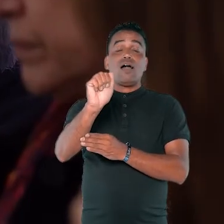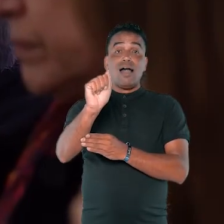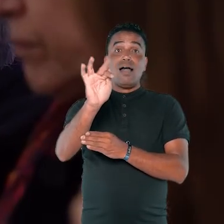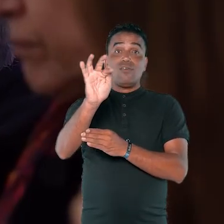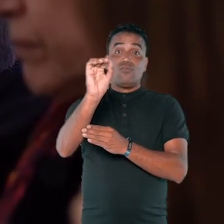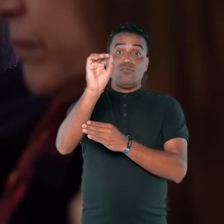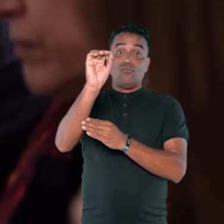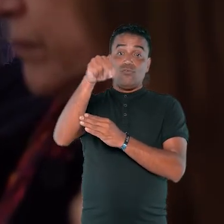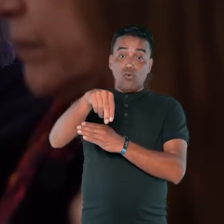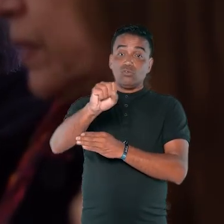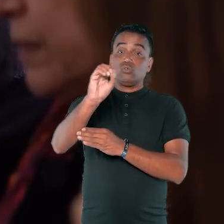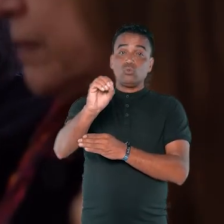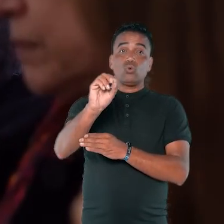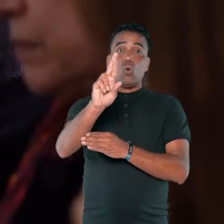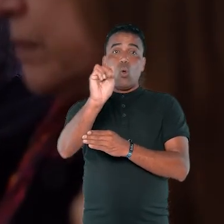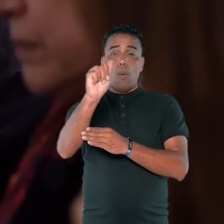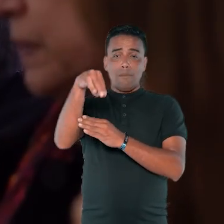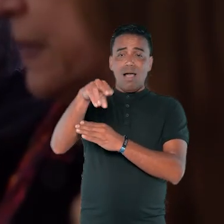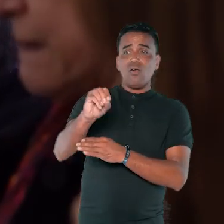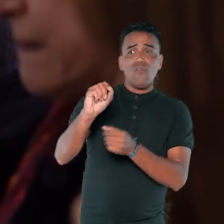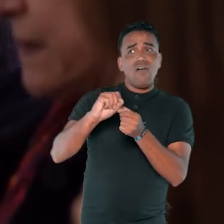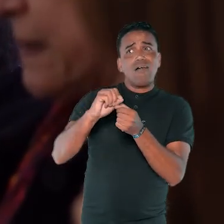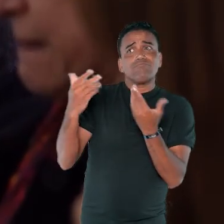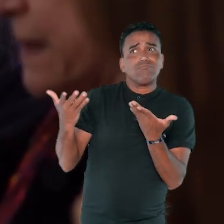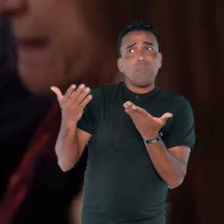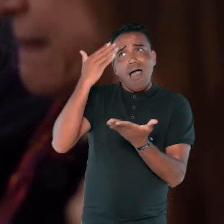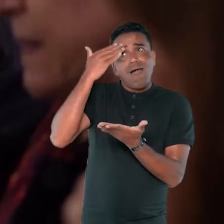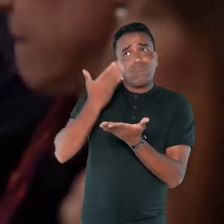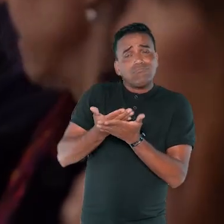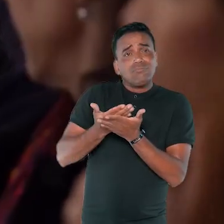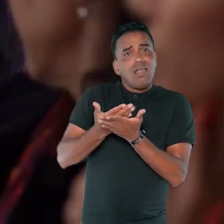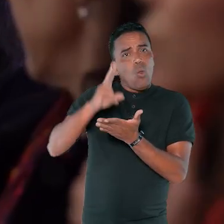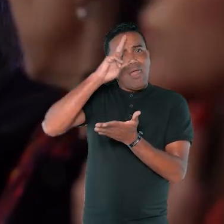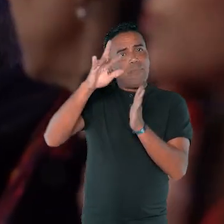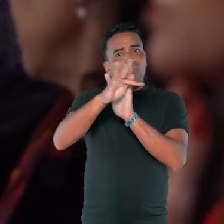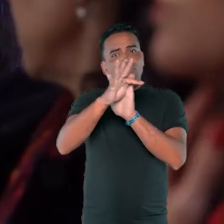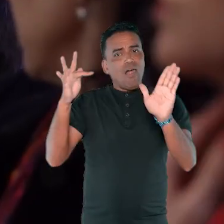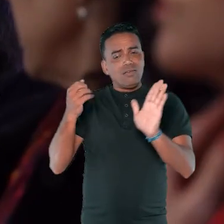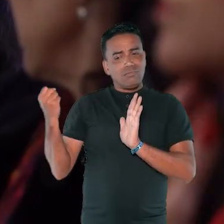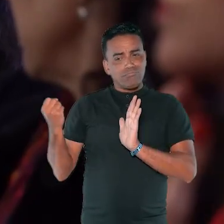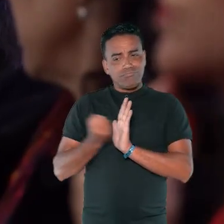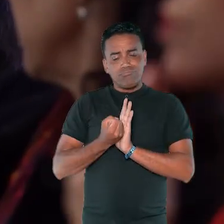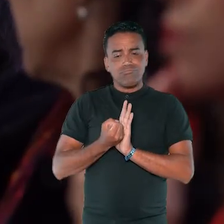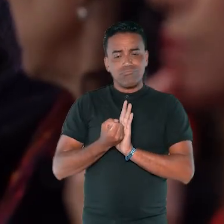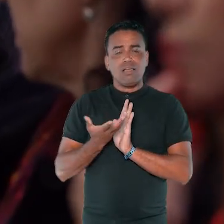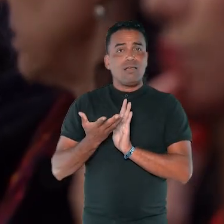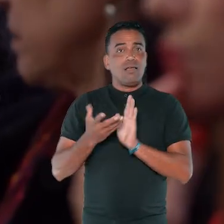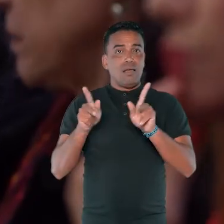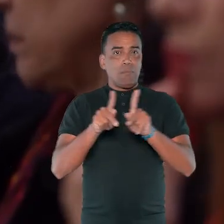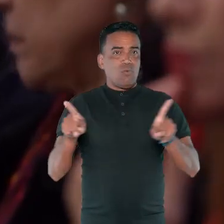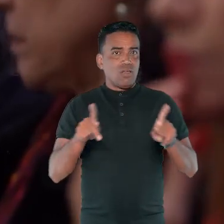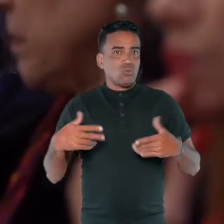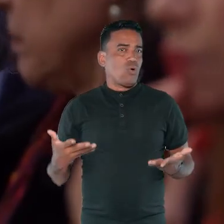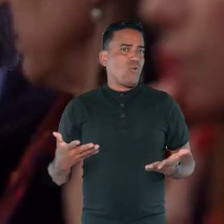que é fazer crer? Né? Eu me lembro de uma frase que me marcou muito, de um professor que